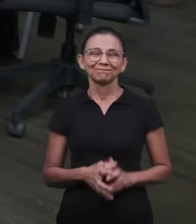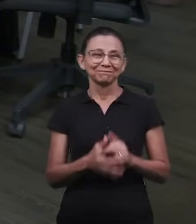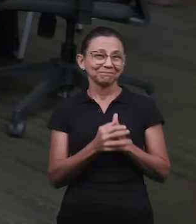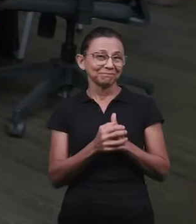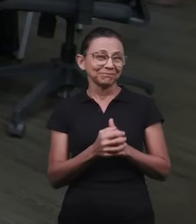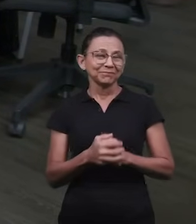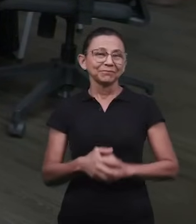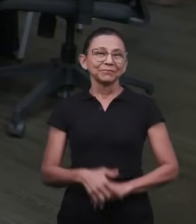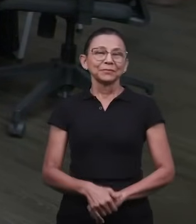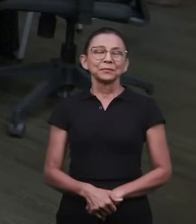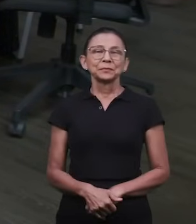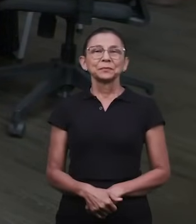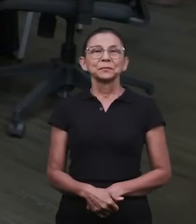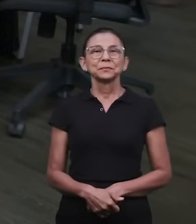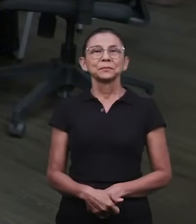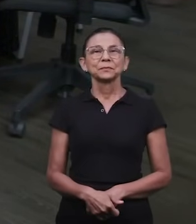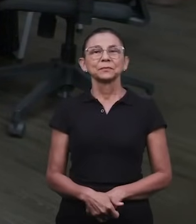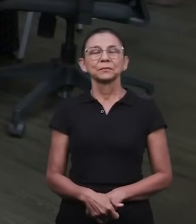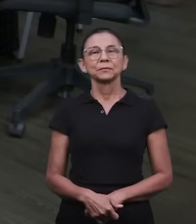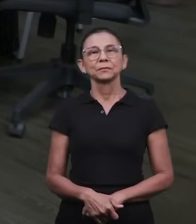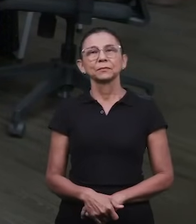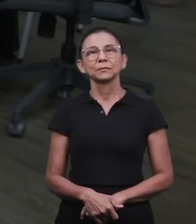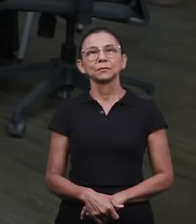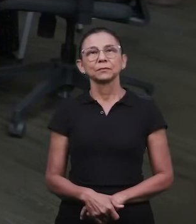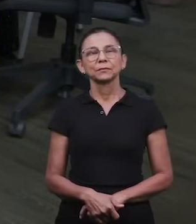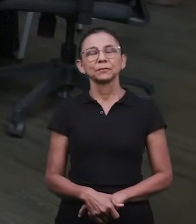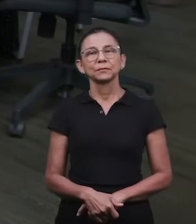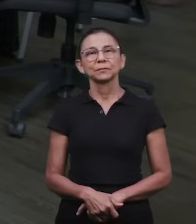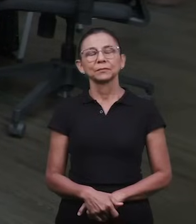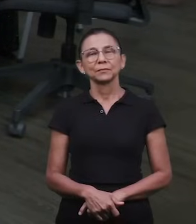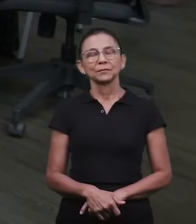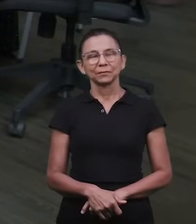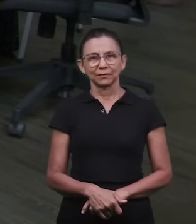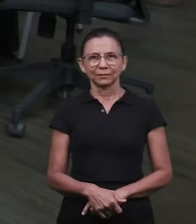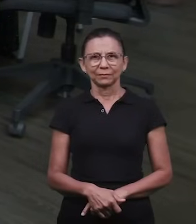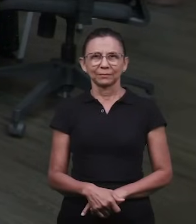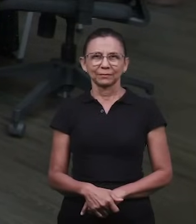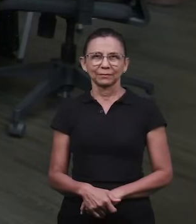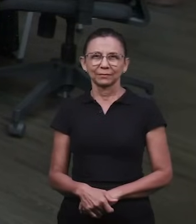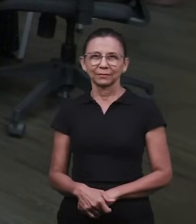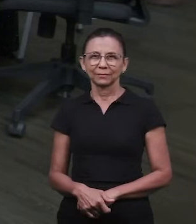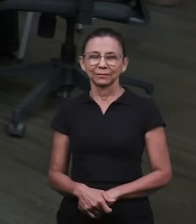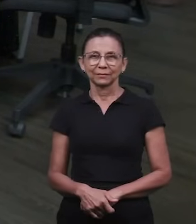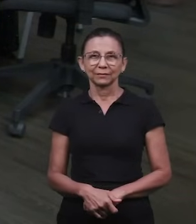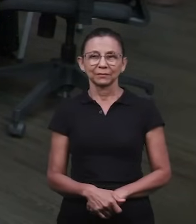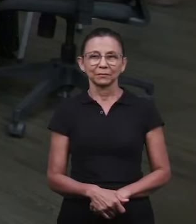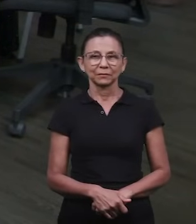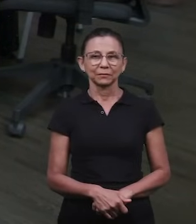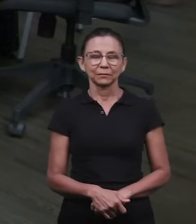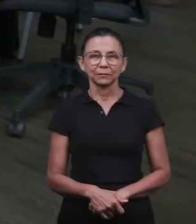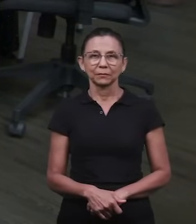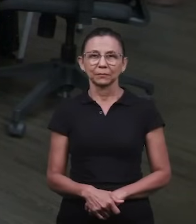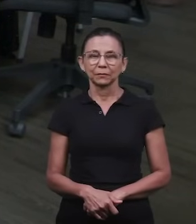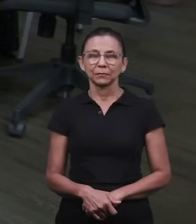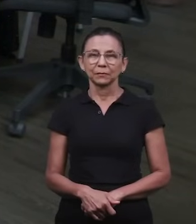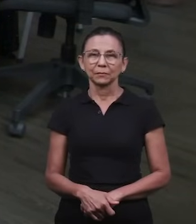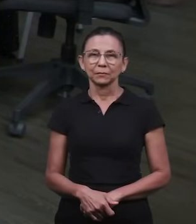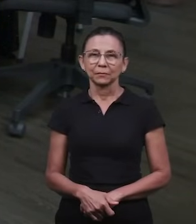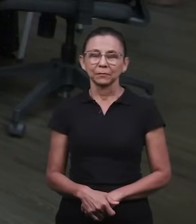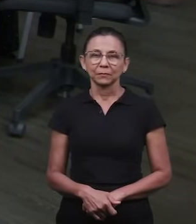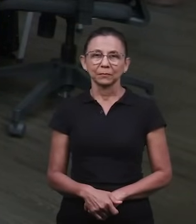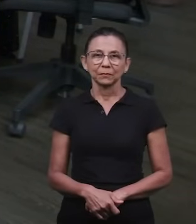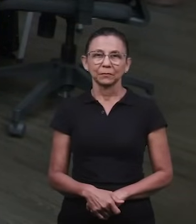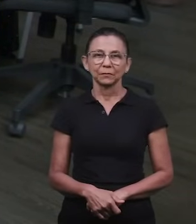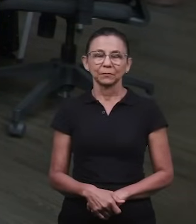respondido. Vamos seguir então, e a gente tem uma participação, corroborando com o que o